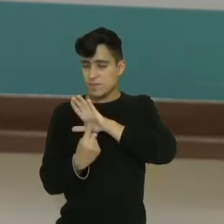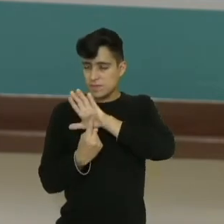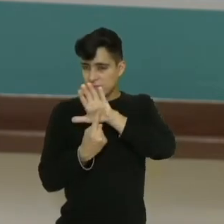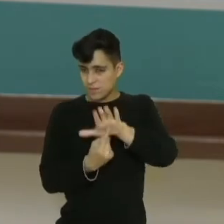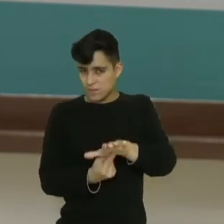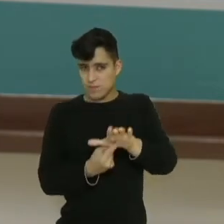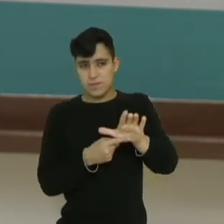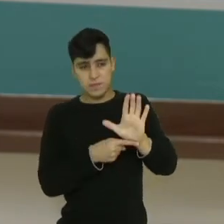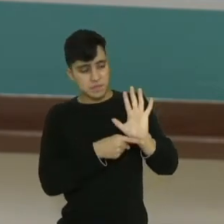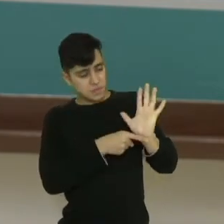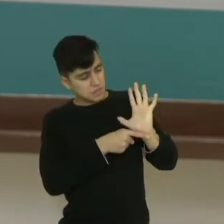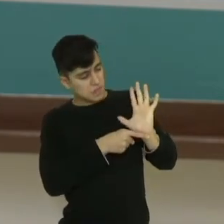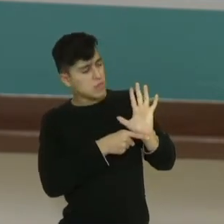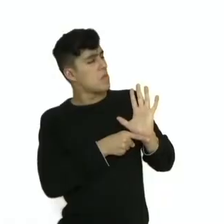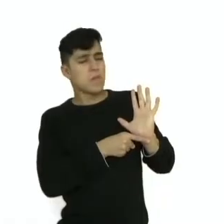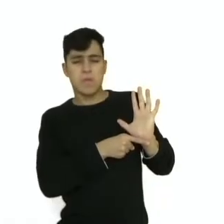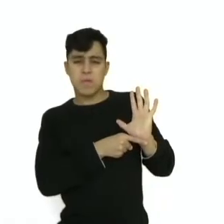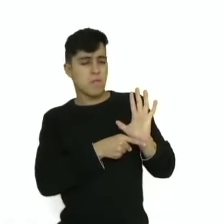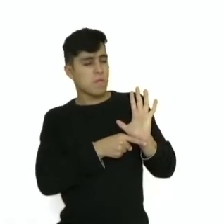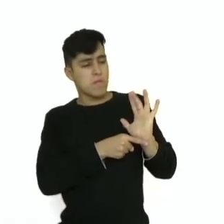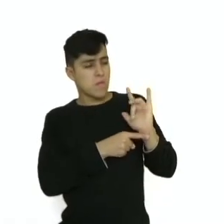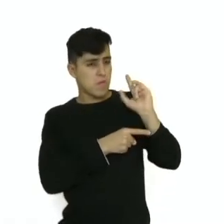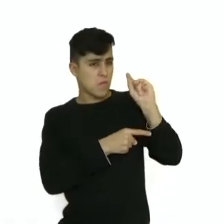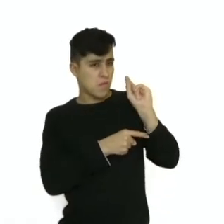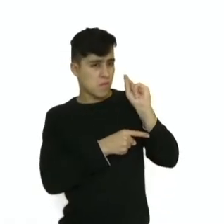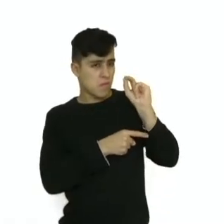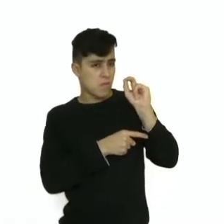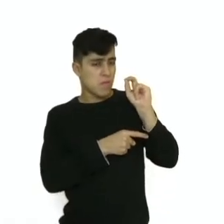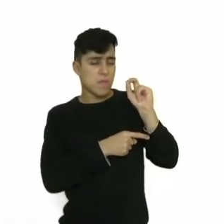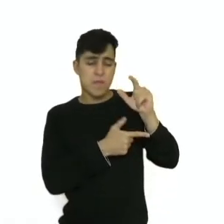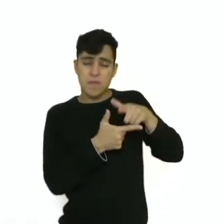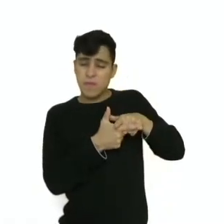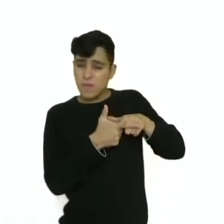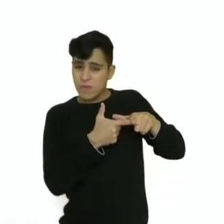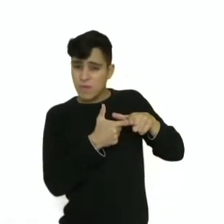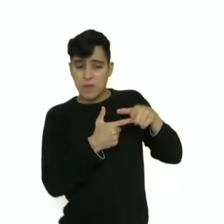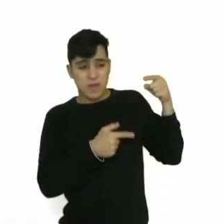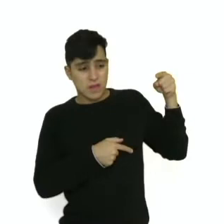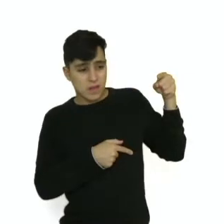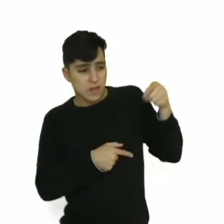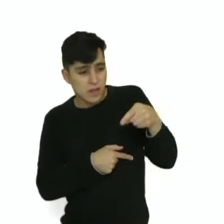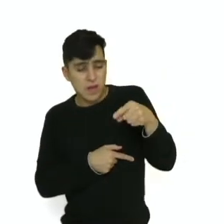esse GIF, onde nós vemos uma das principais problemáticas